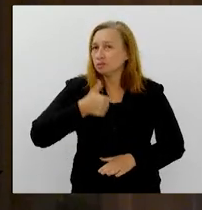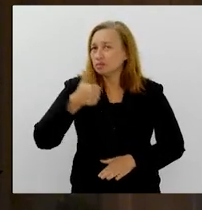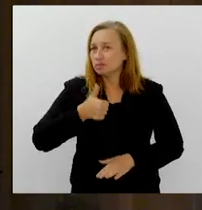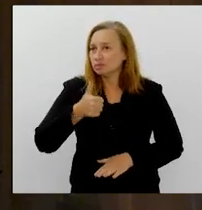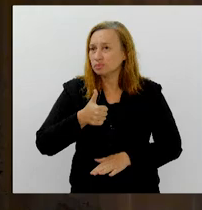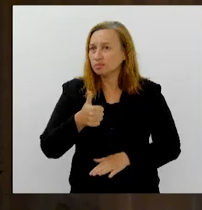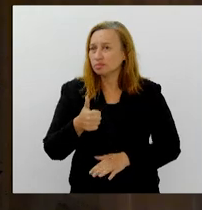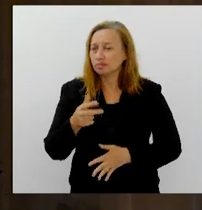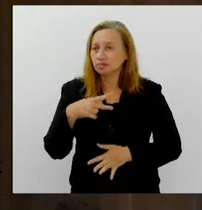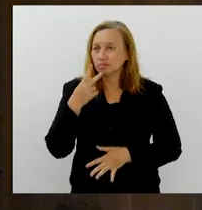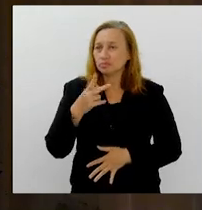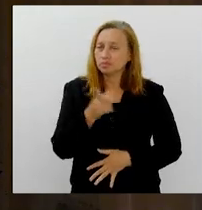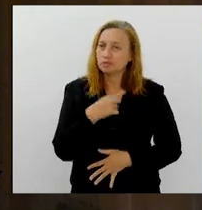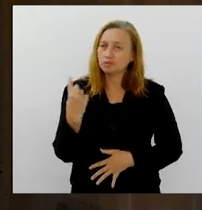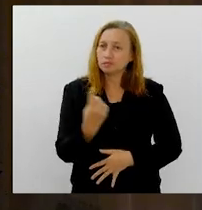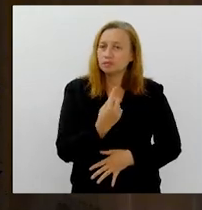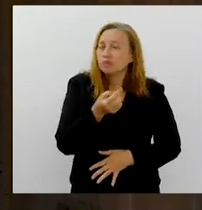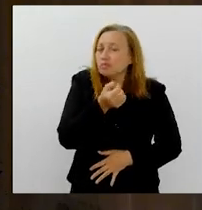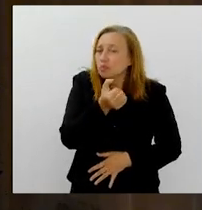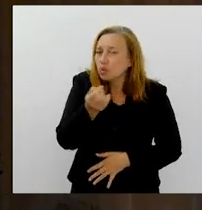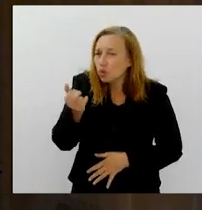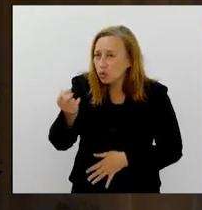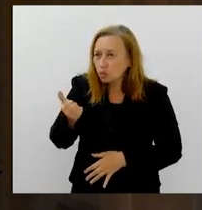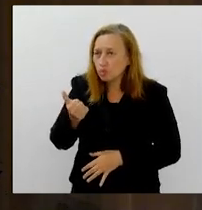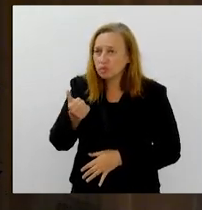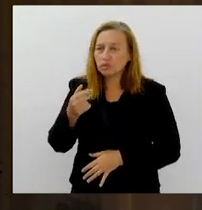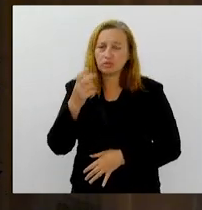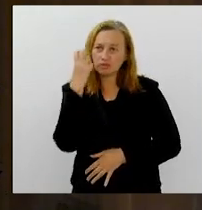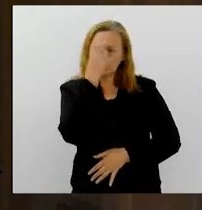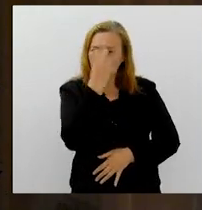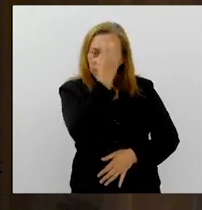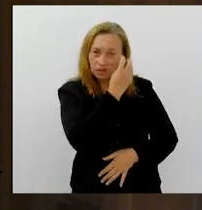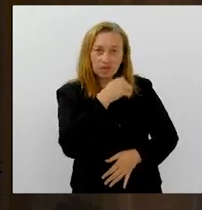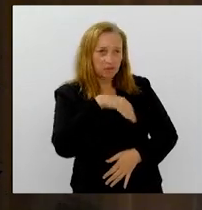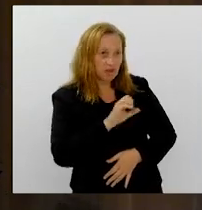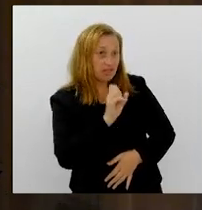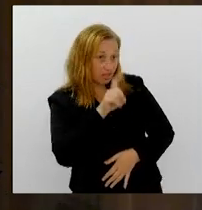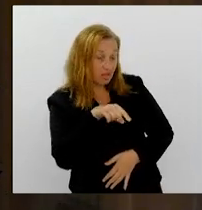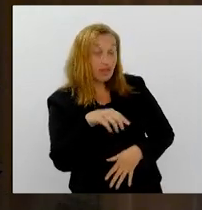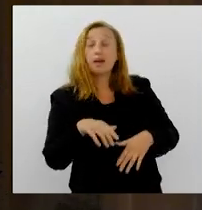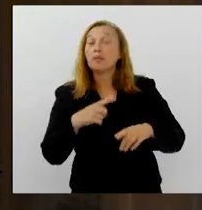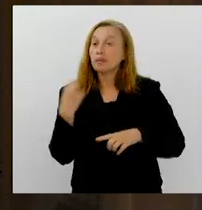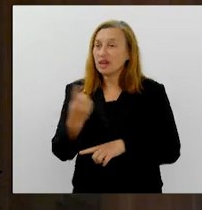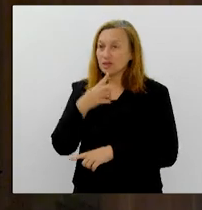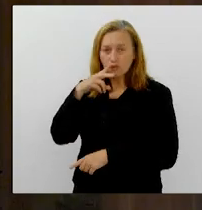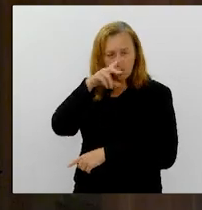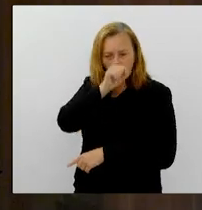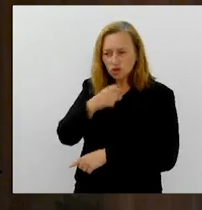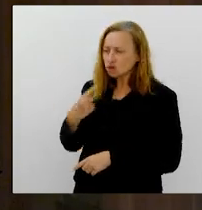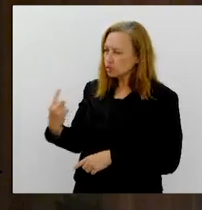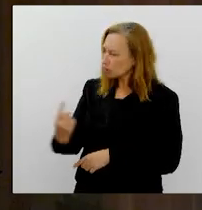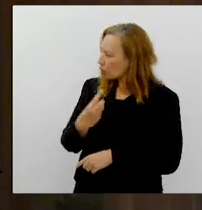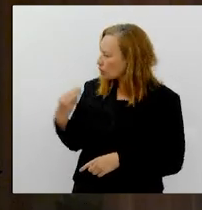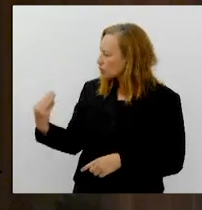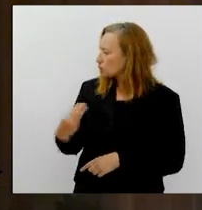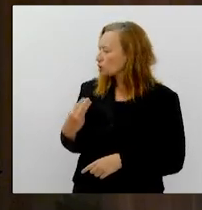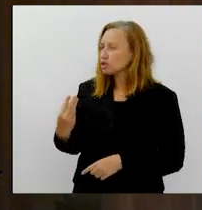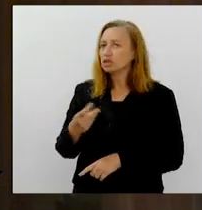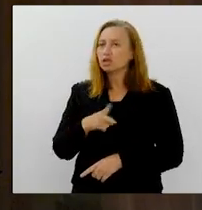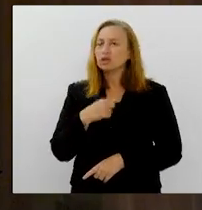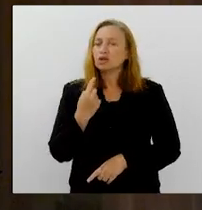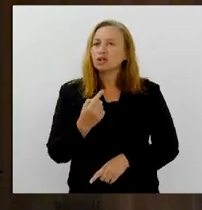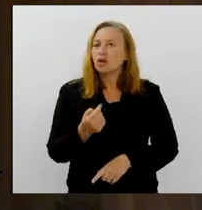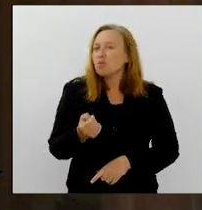nós somos poucas e poucos, né, Verônica e Mink? Mas nós somos fortes. E sendo poucas e poucos,